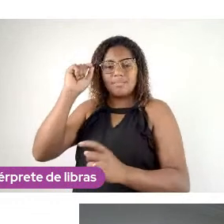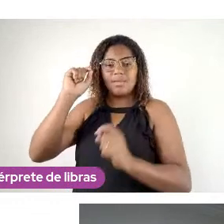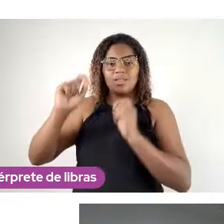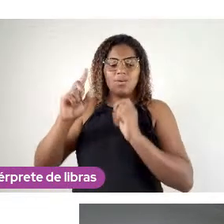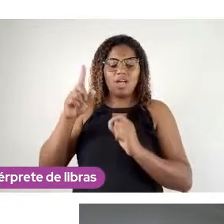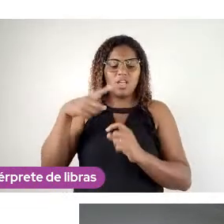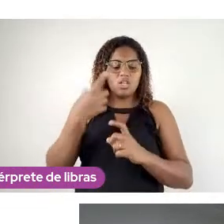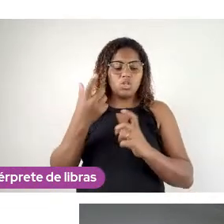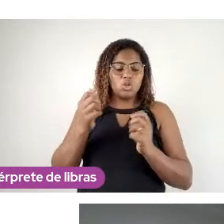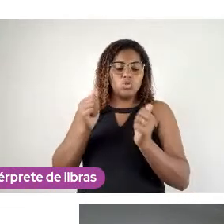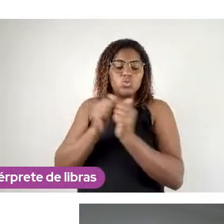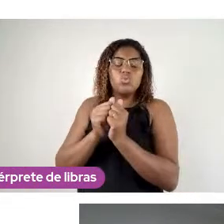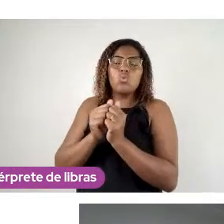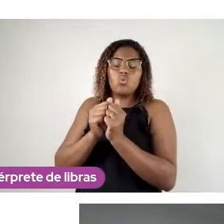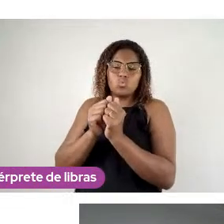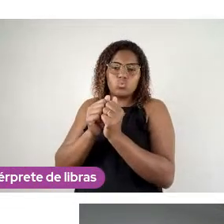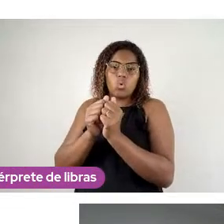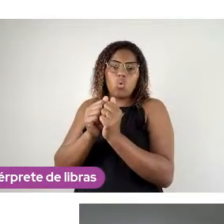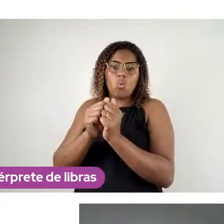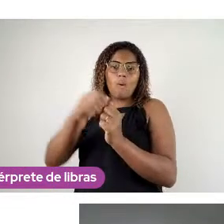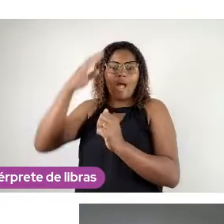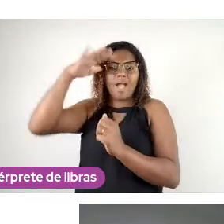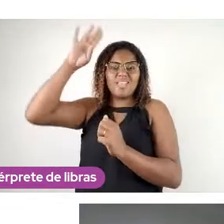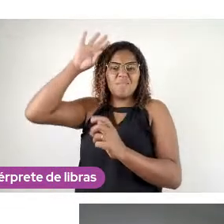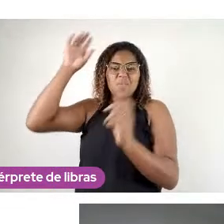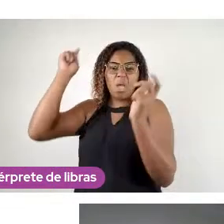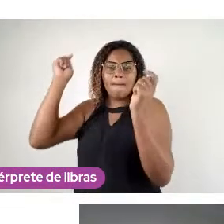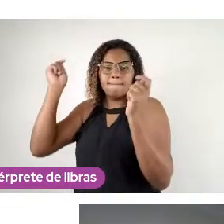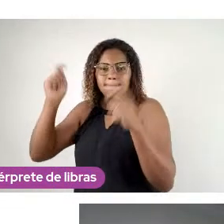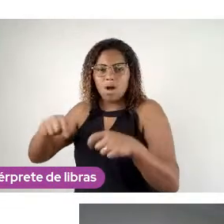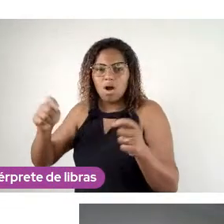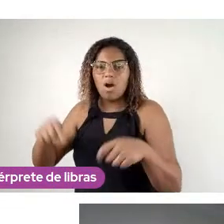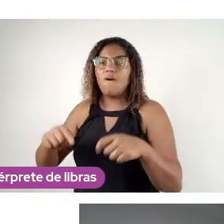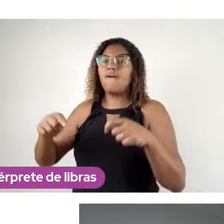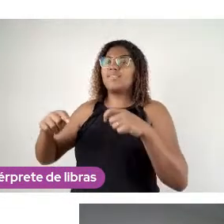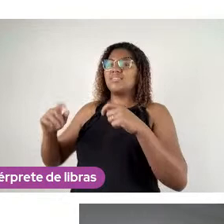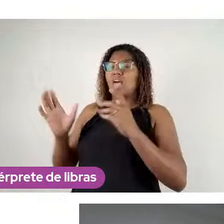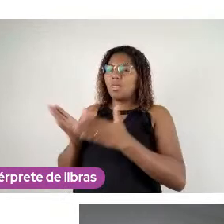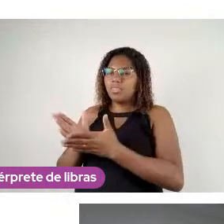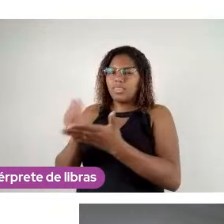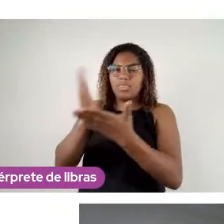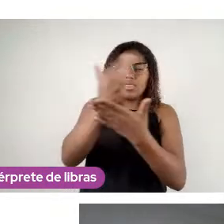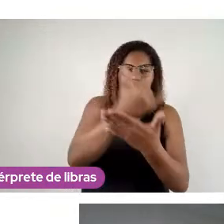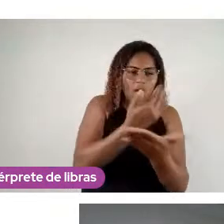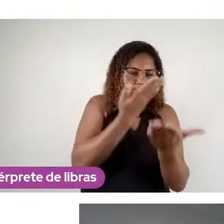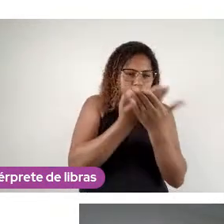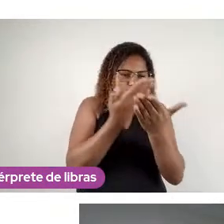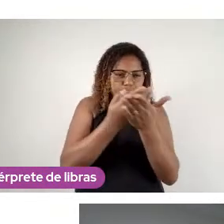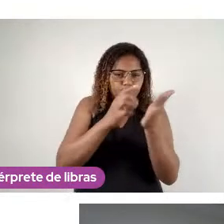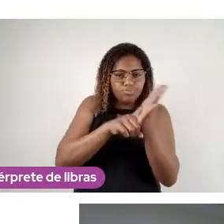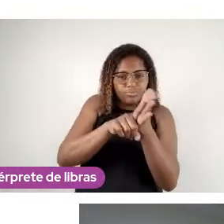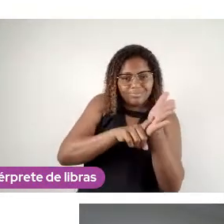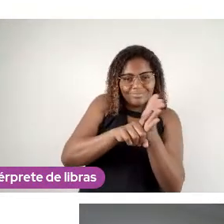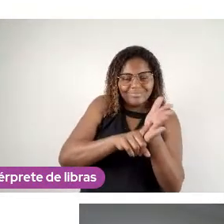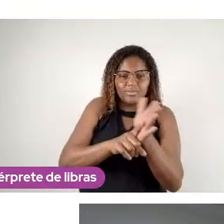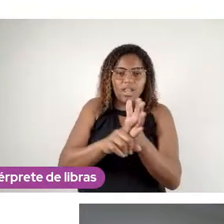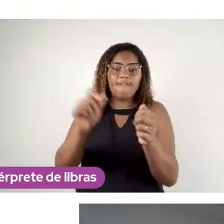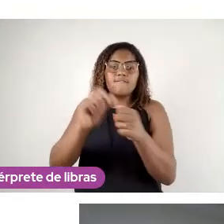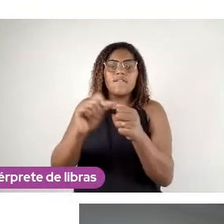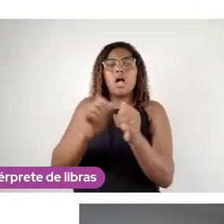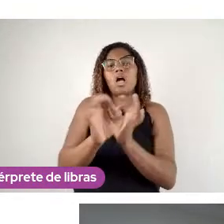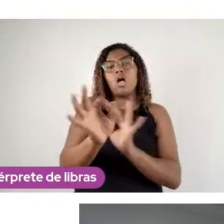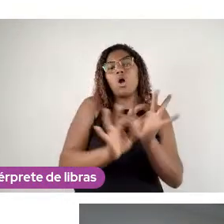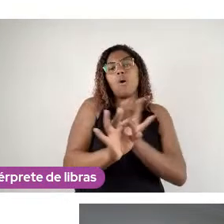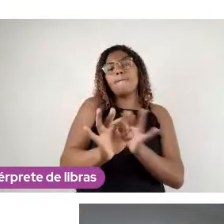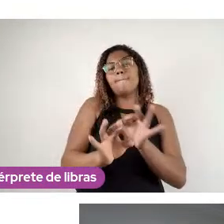academia, principalmente, possa trazer esses estudos, esses dados, para elaborar o plano municipal. Então, no